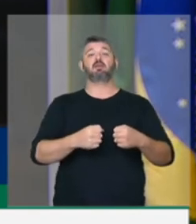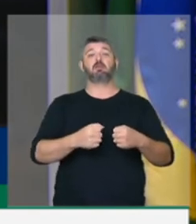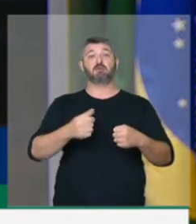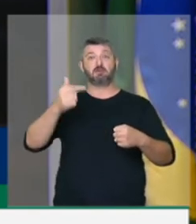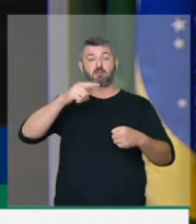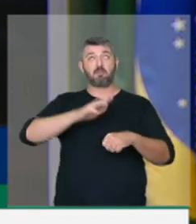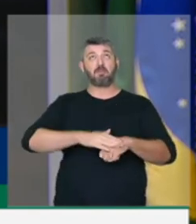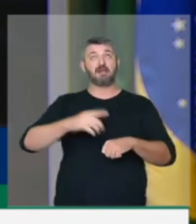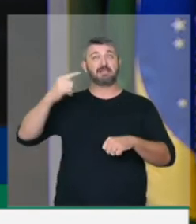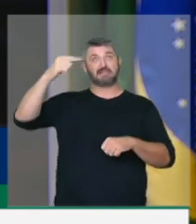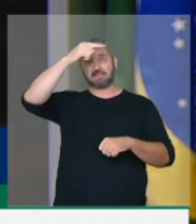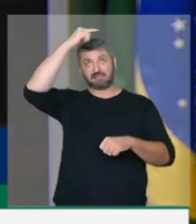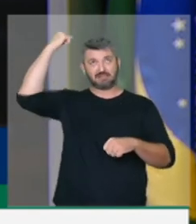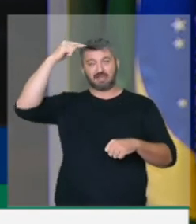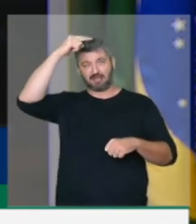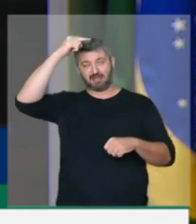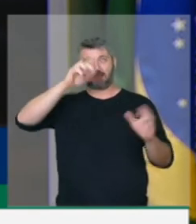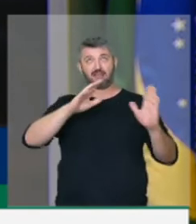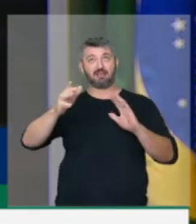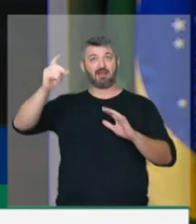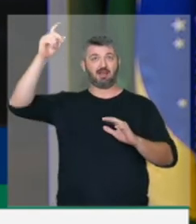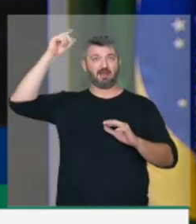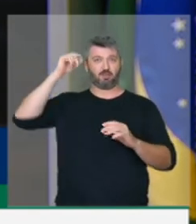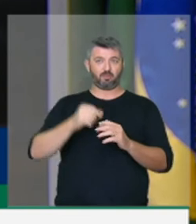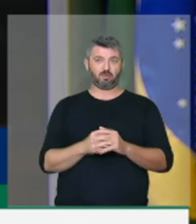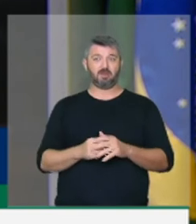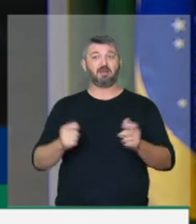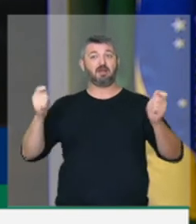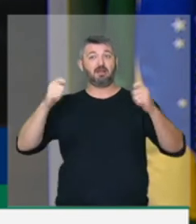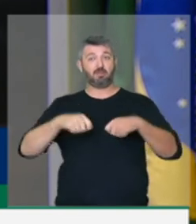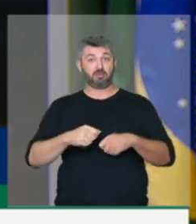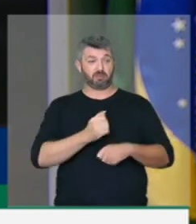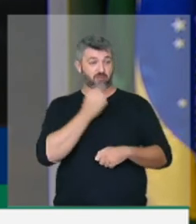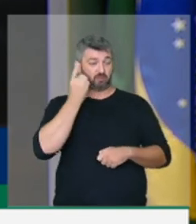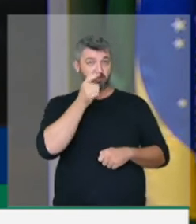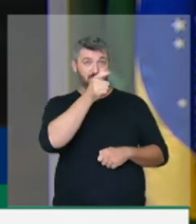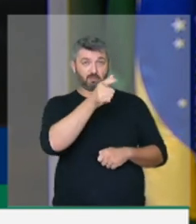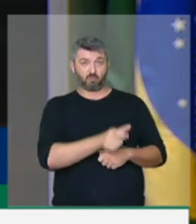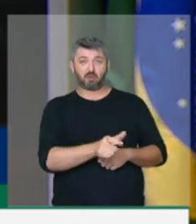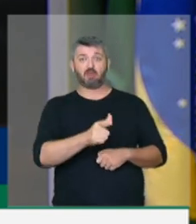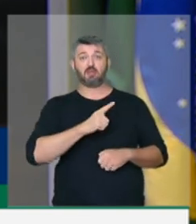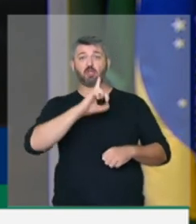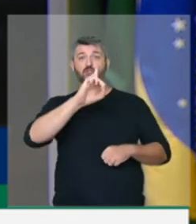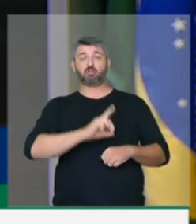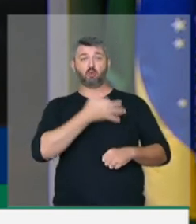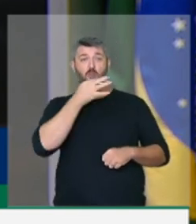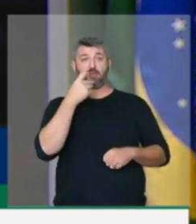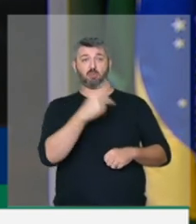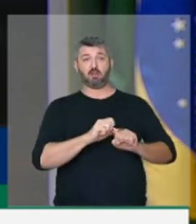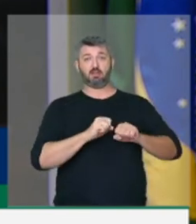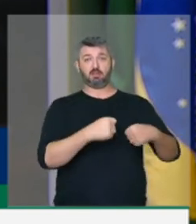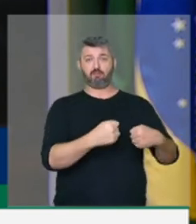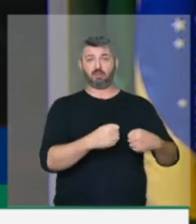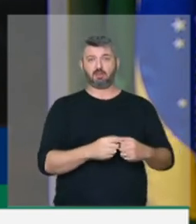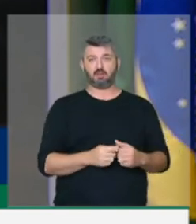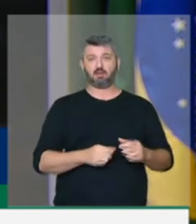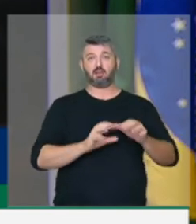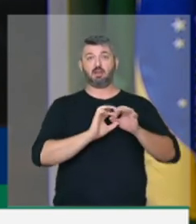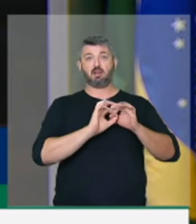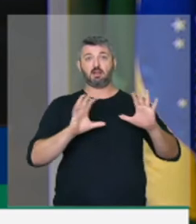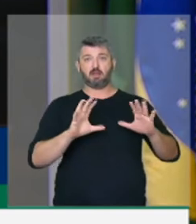mais sagrado para a democracia brasileira, que é a possibilidade de um parlamentar defender o seu ponto de vista de maneira